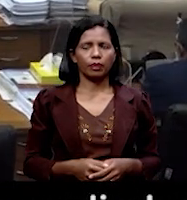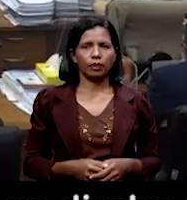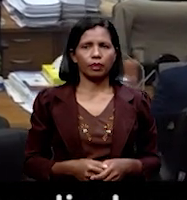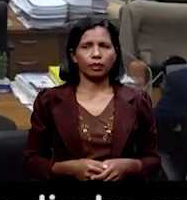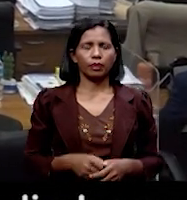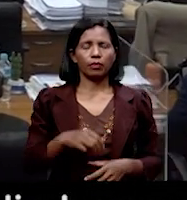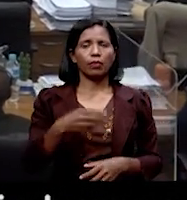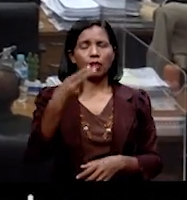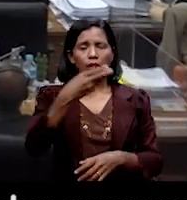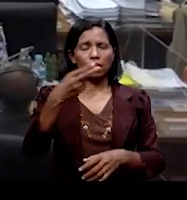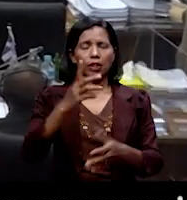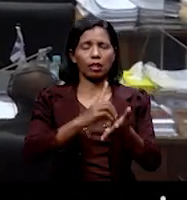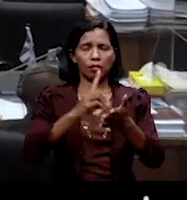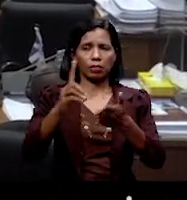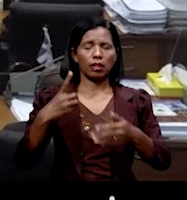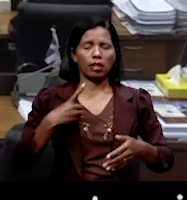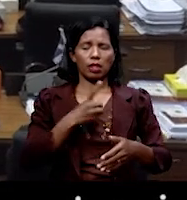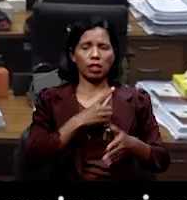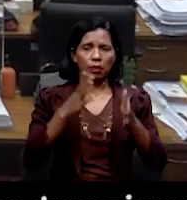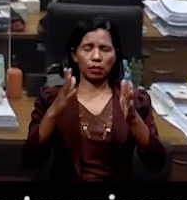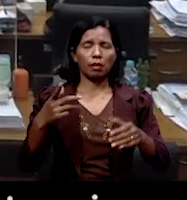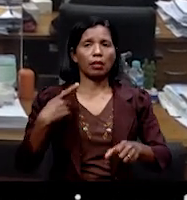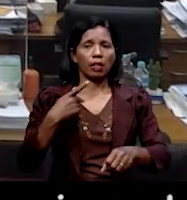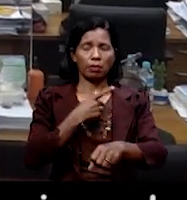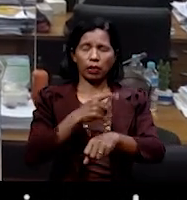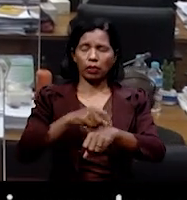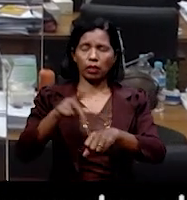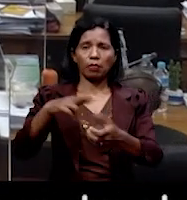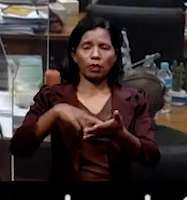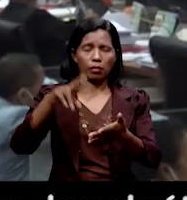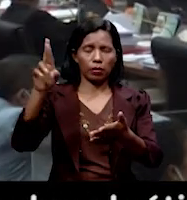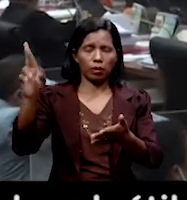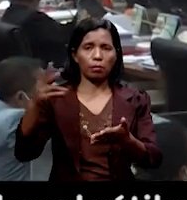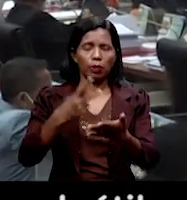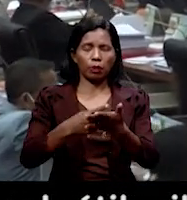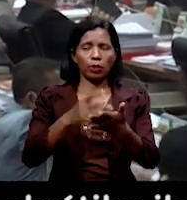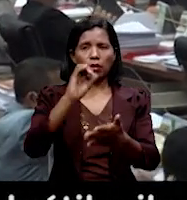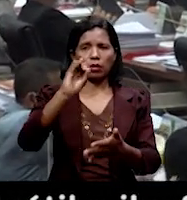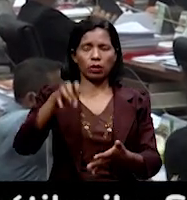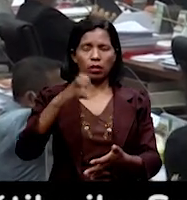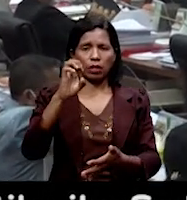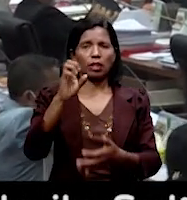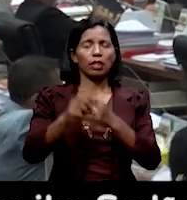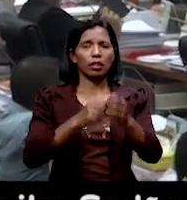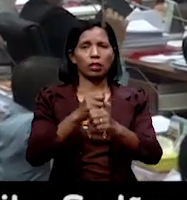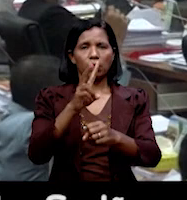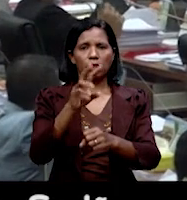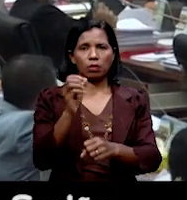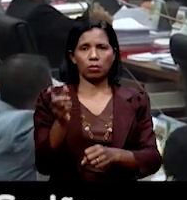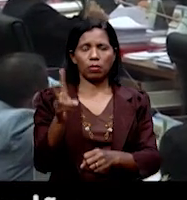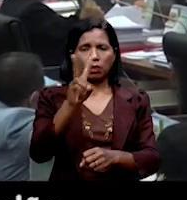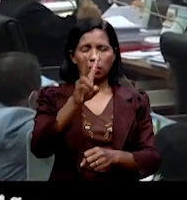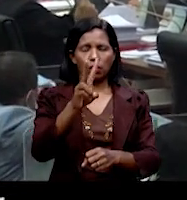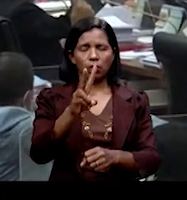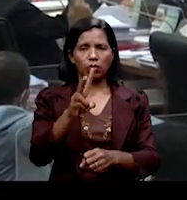E a quinta semana, né, deputado quinta legislatura, Parlamento Nacional, aprova a proposta orçamento geral do Estado, Tinang Rihun Rua, Rua Nulo, Recin Rua. E a